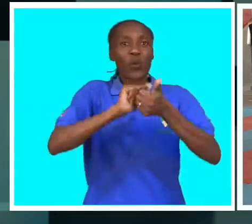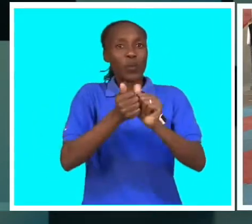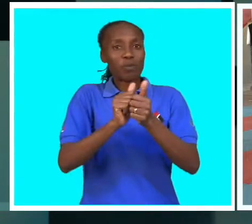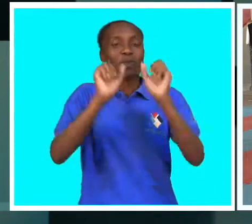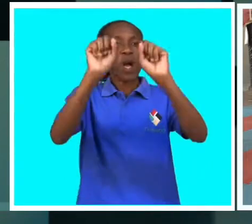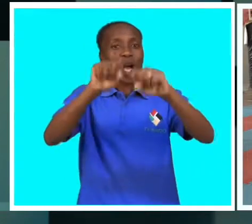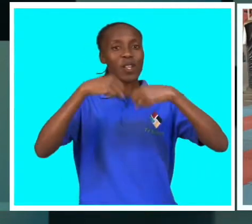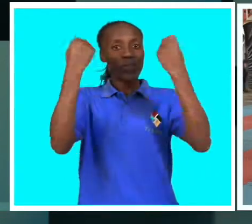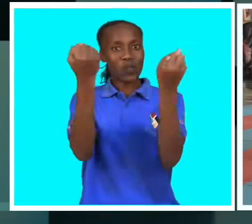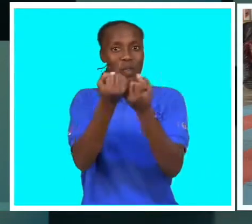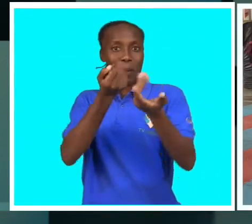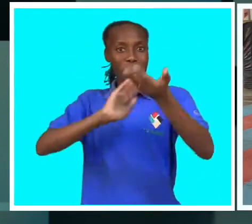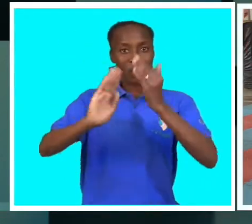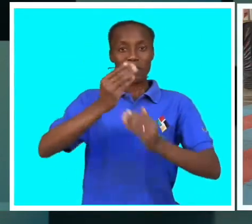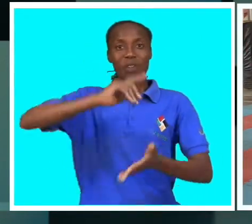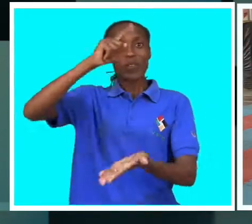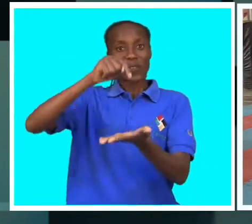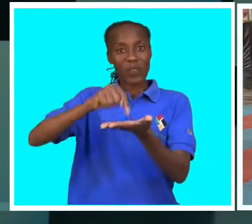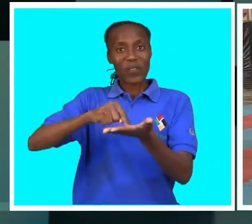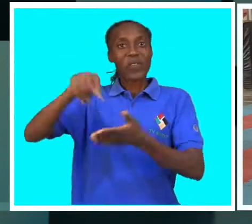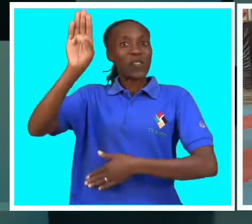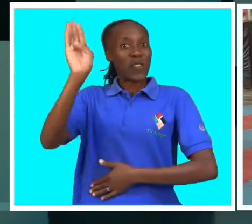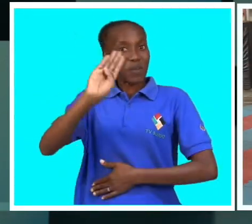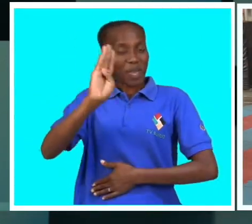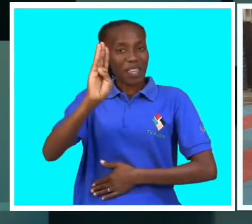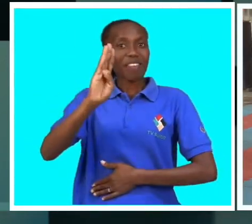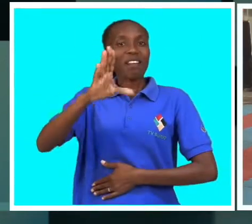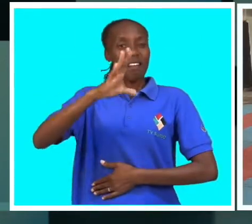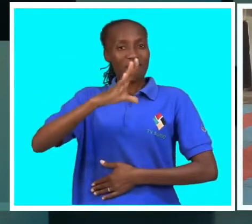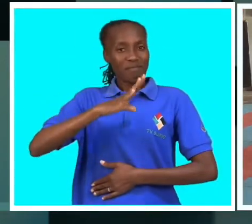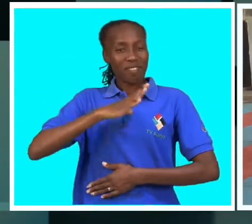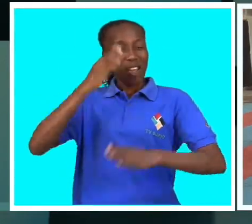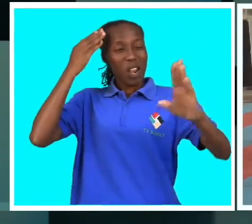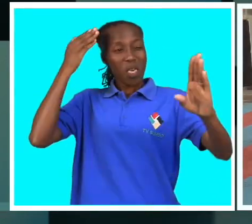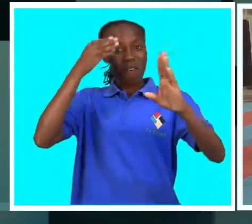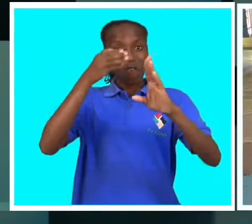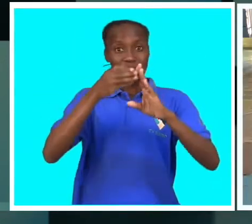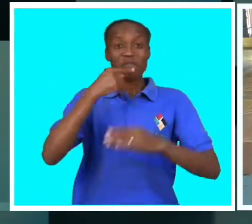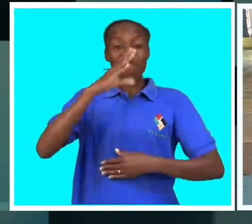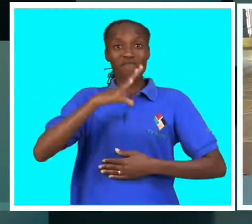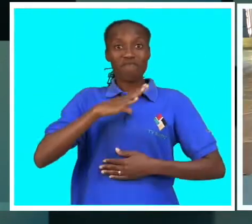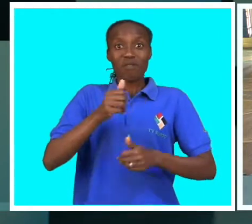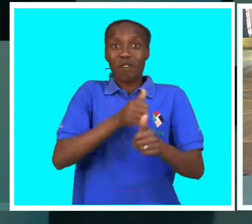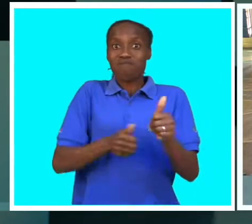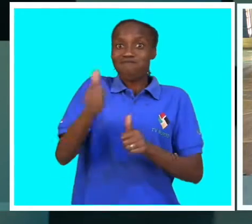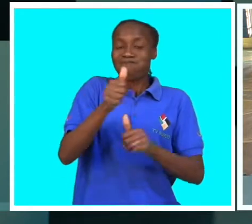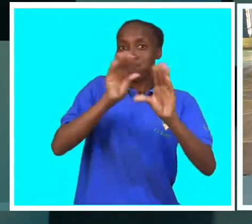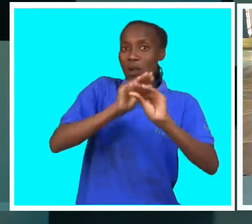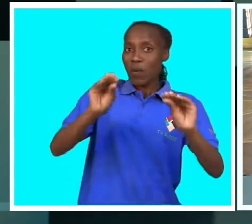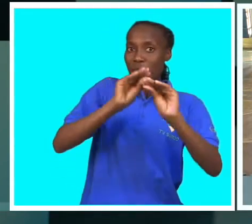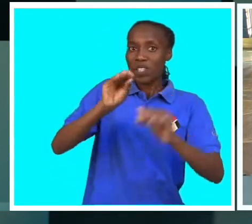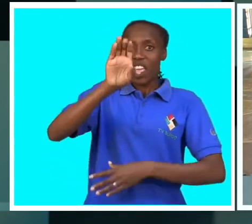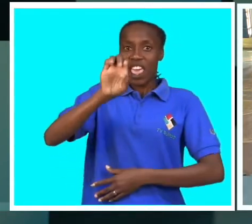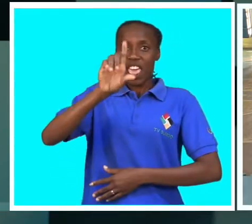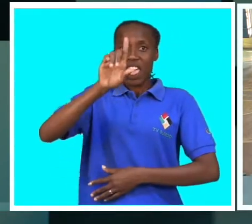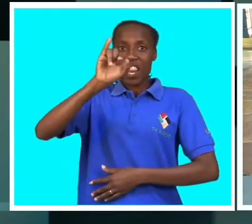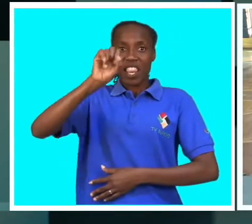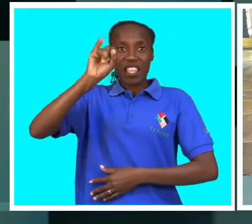modalidade, a Associação de Karate da Cidade da Beira está focalizada nos calões de formação.